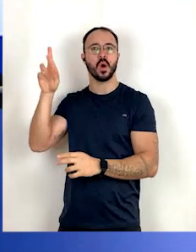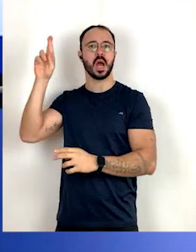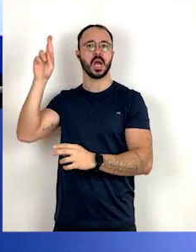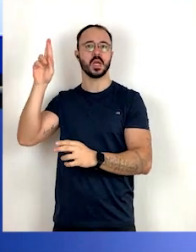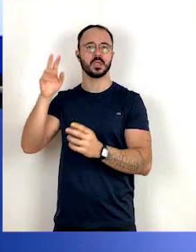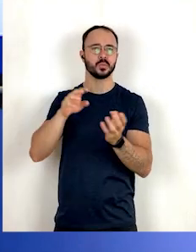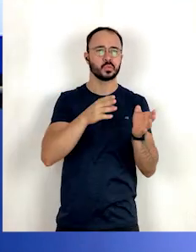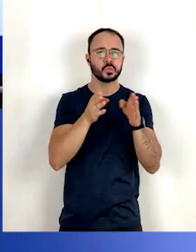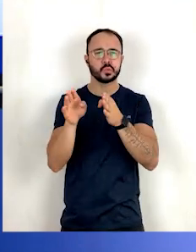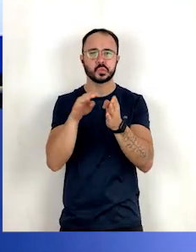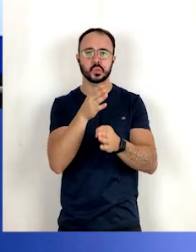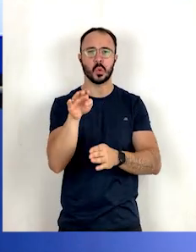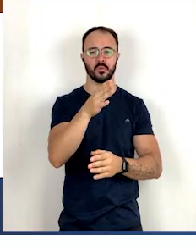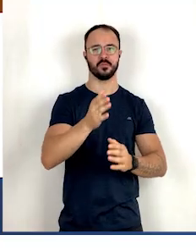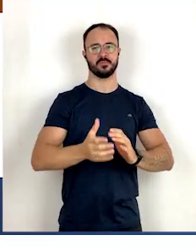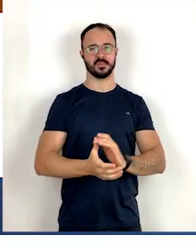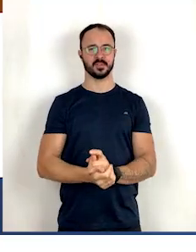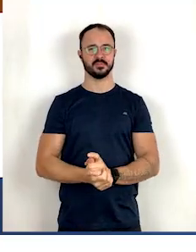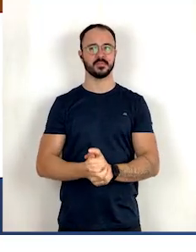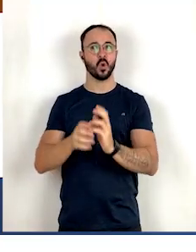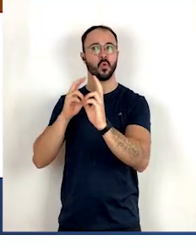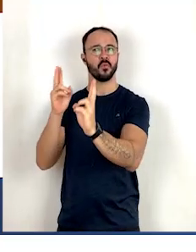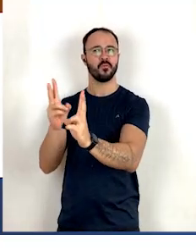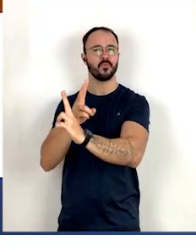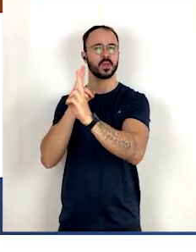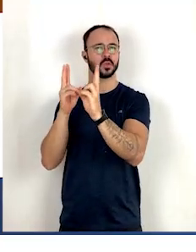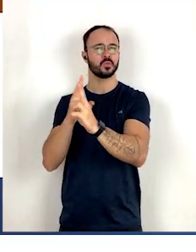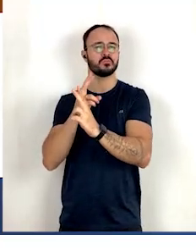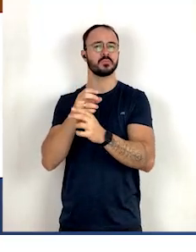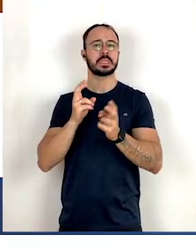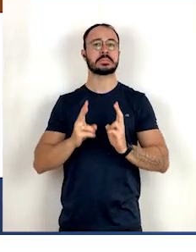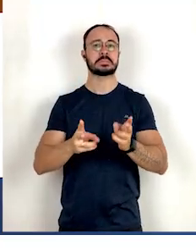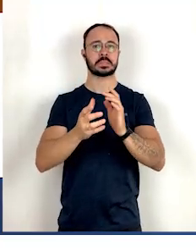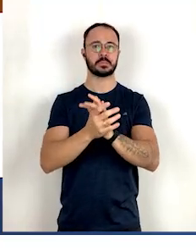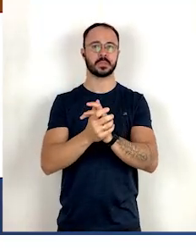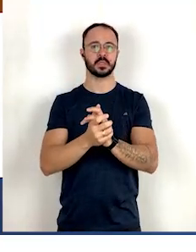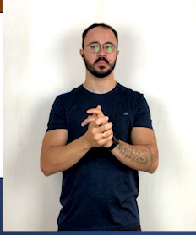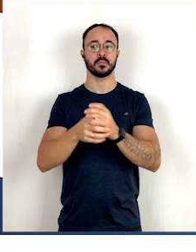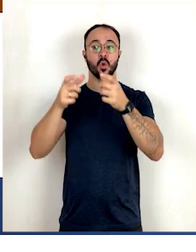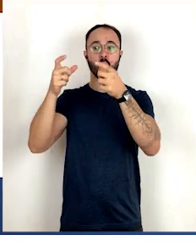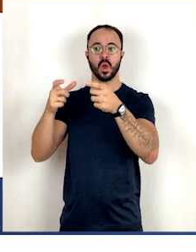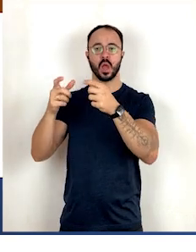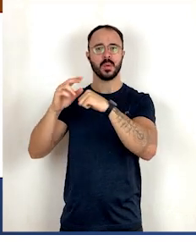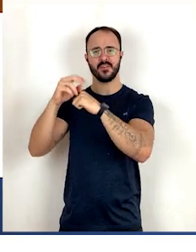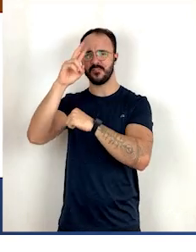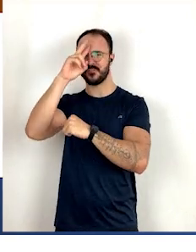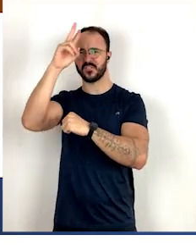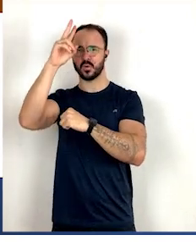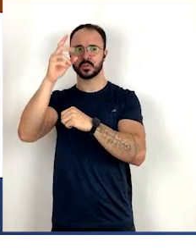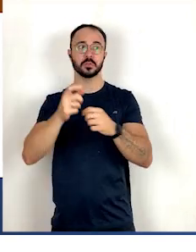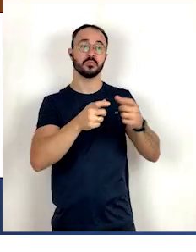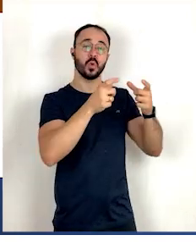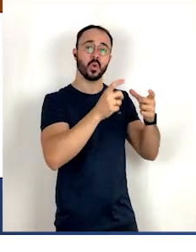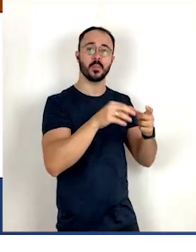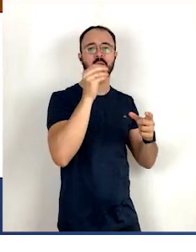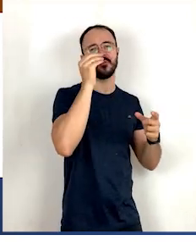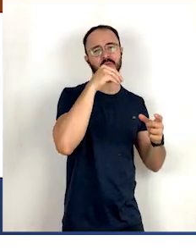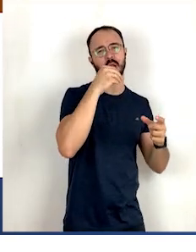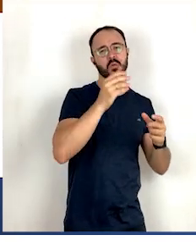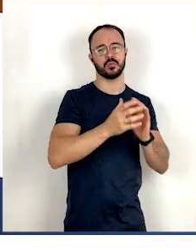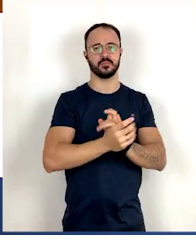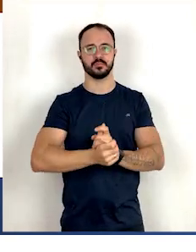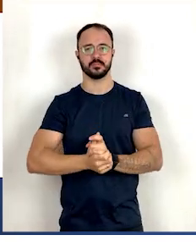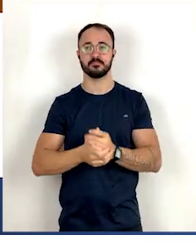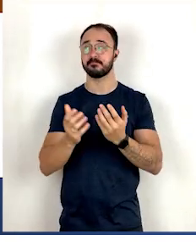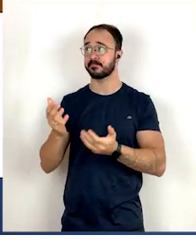pressão atmosférica ao longo de um período. Os ventos sempre sopram da região com maior pressão para a menor pressão. Vamos observar a imagem